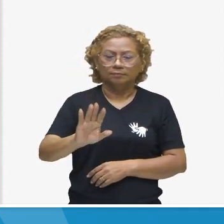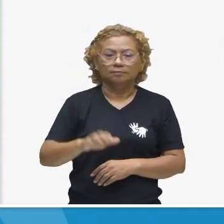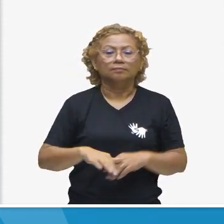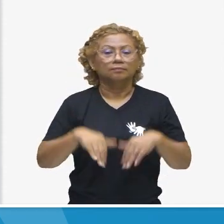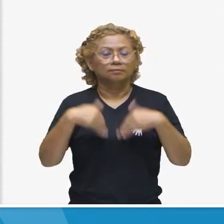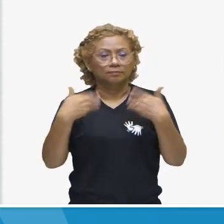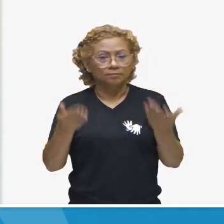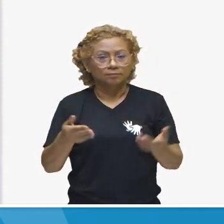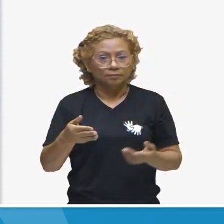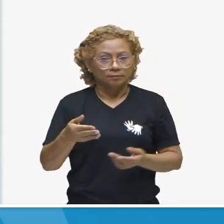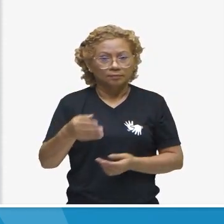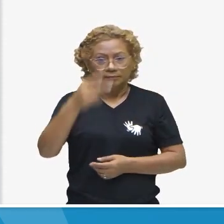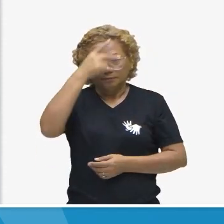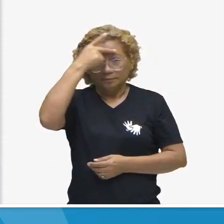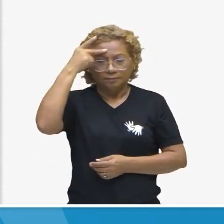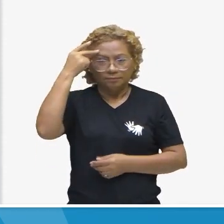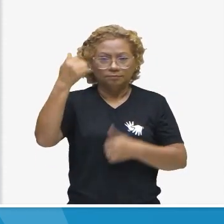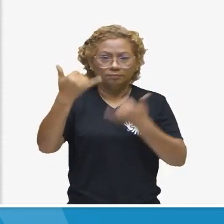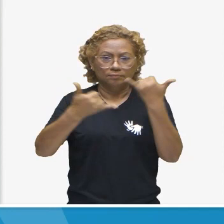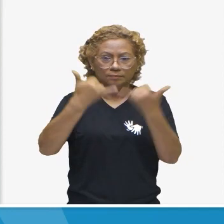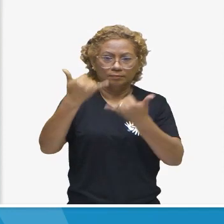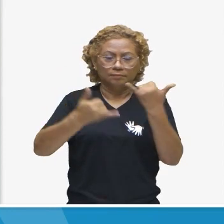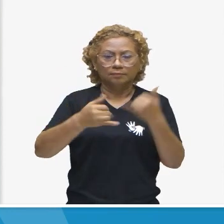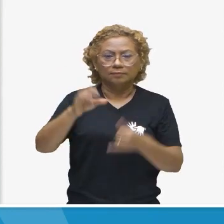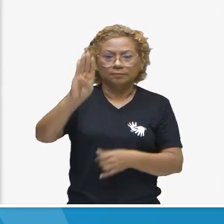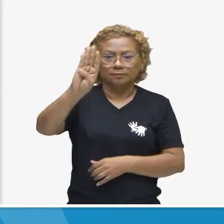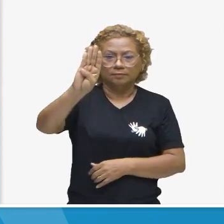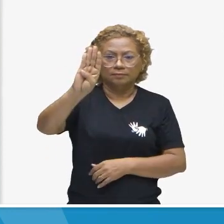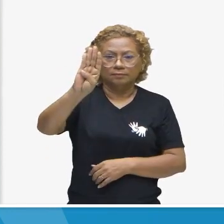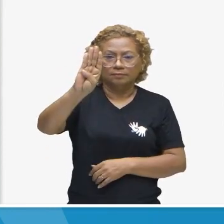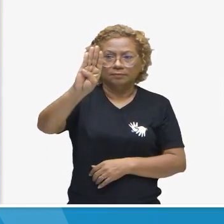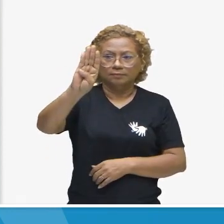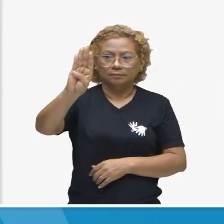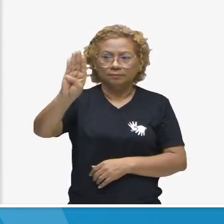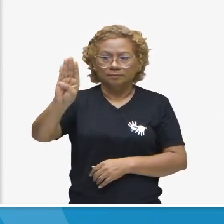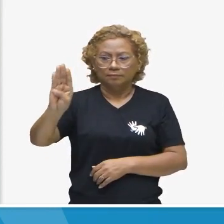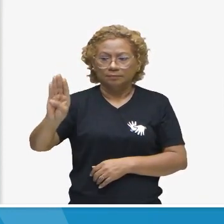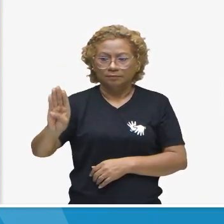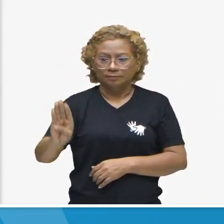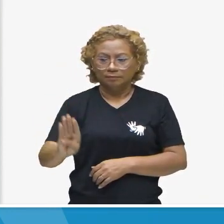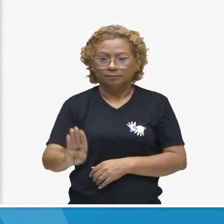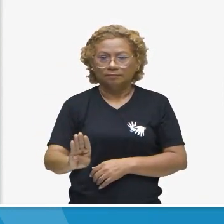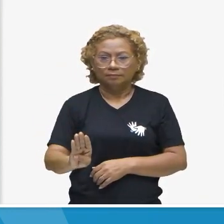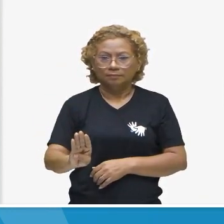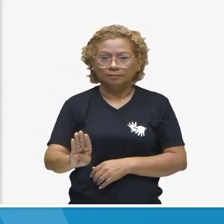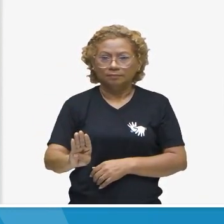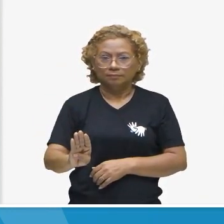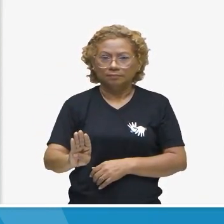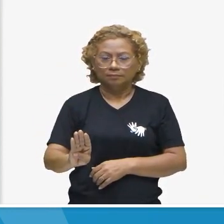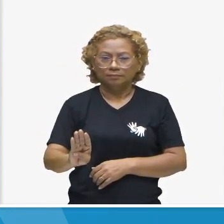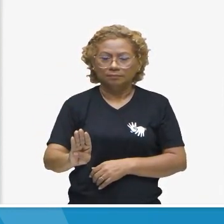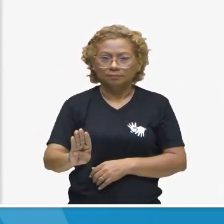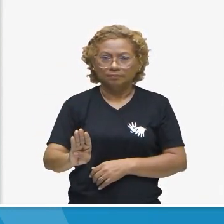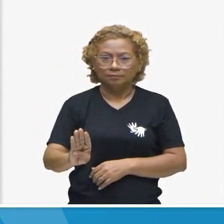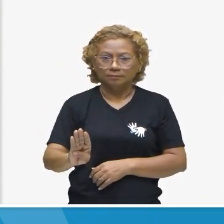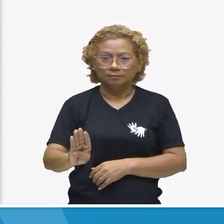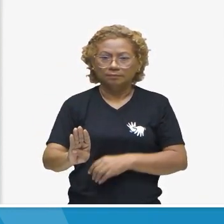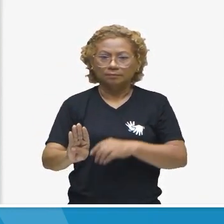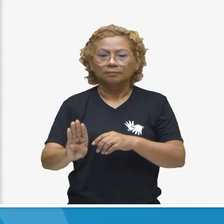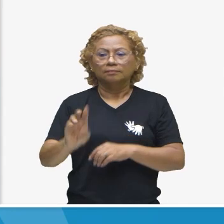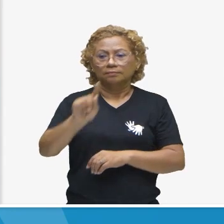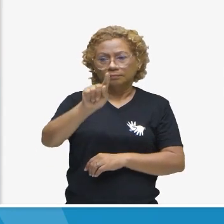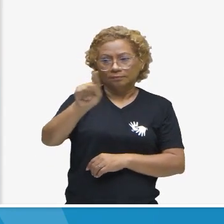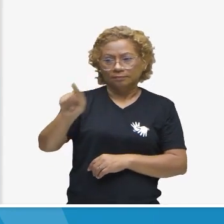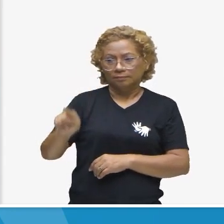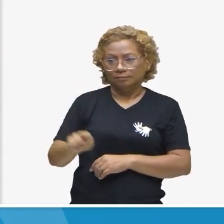essa pessoa descer, percebam que ela vai ir lá fora, né? E aí, nesse arco